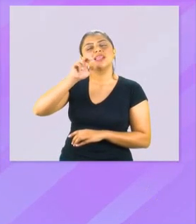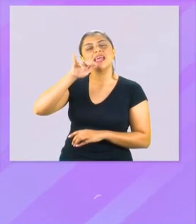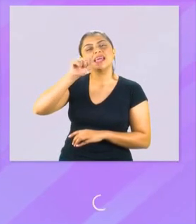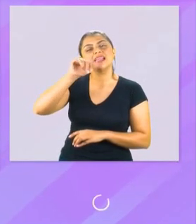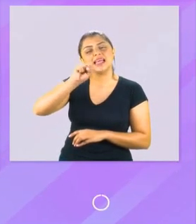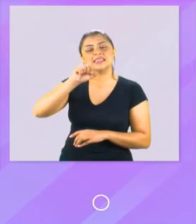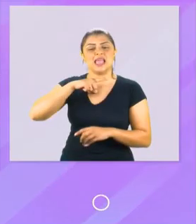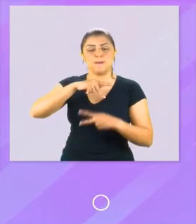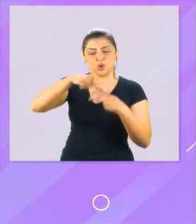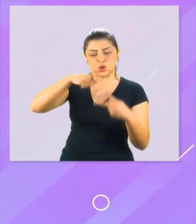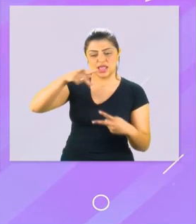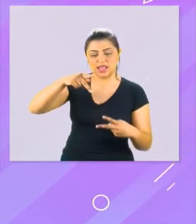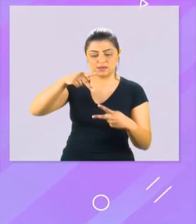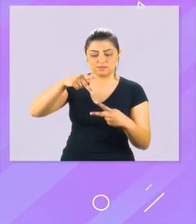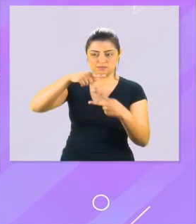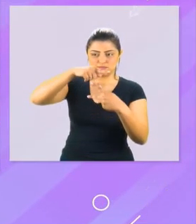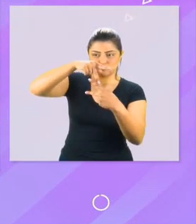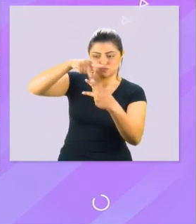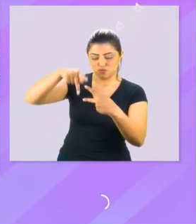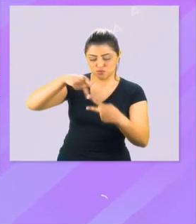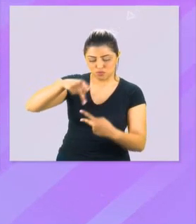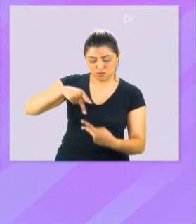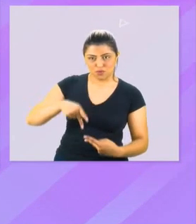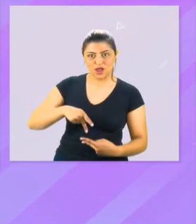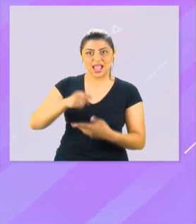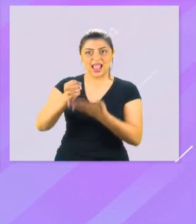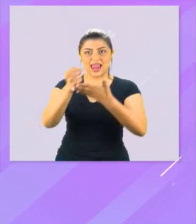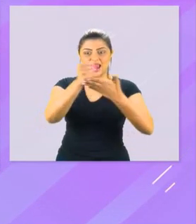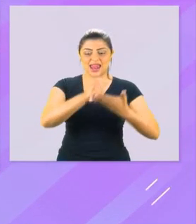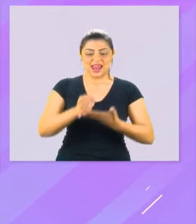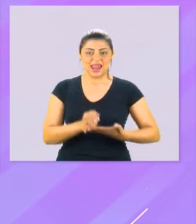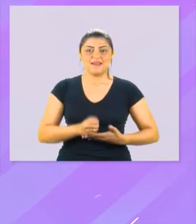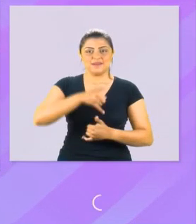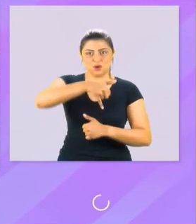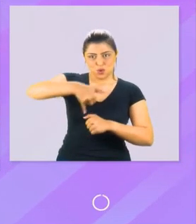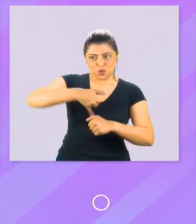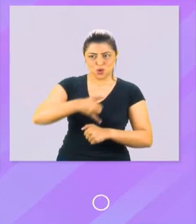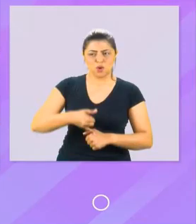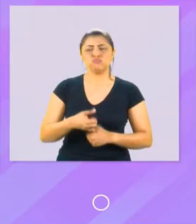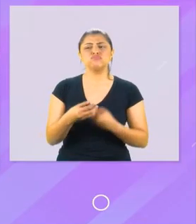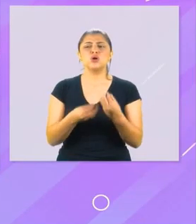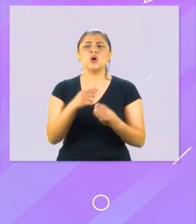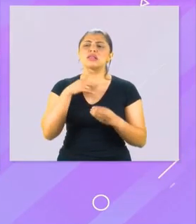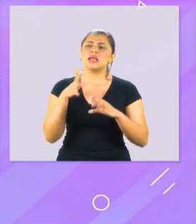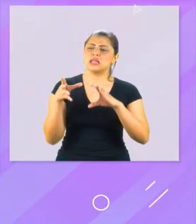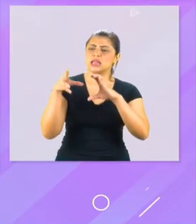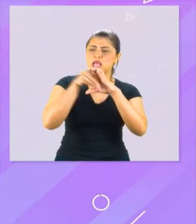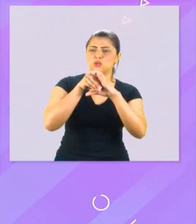as lipoproteínas são uma forma de transporte deste colesterol. E o que é que nós temos